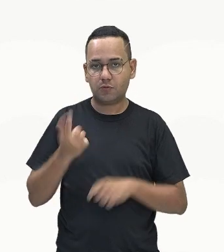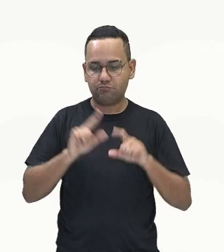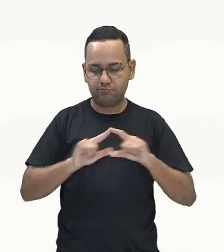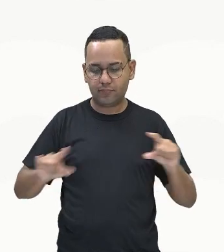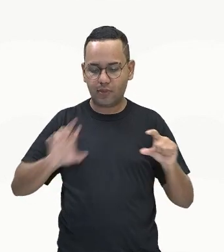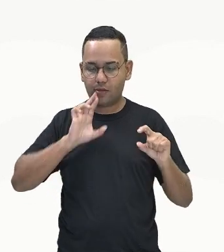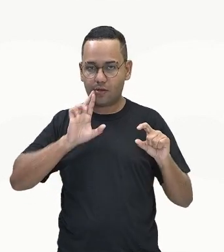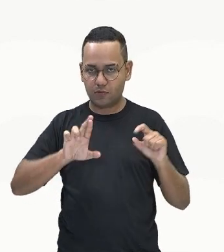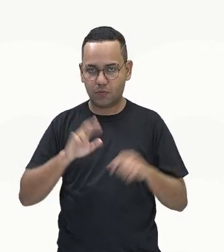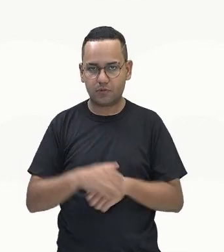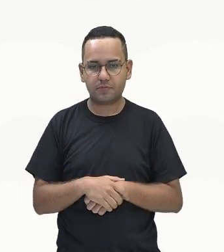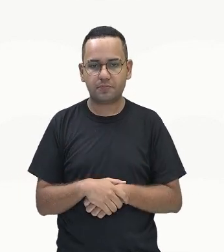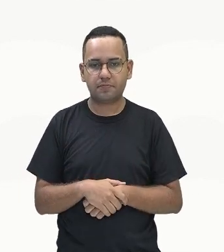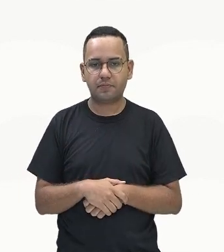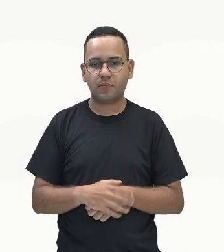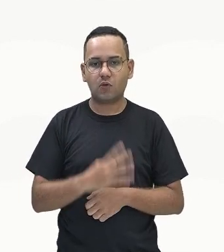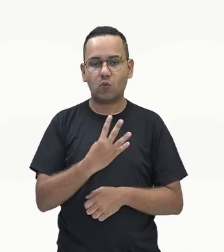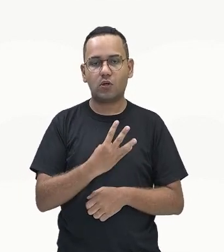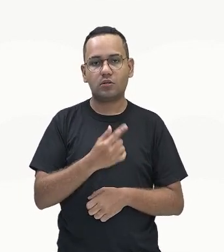R$